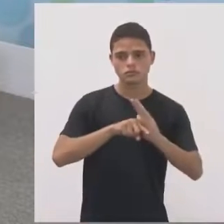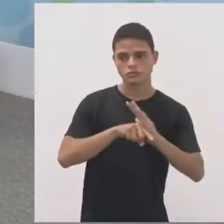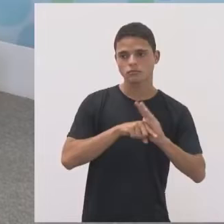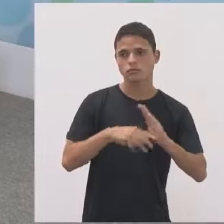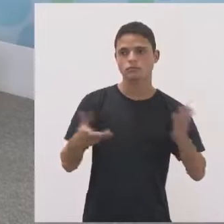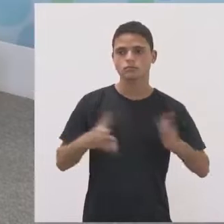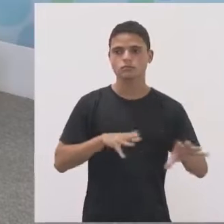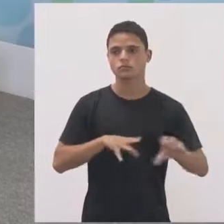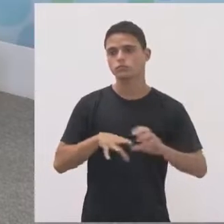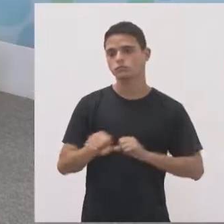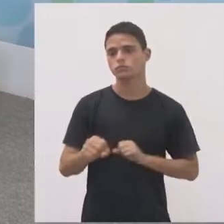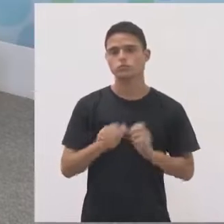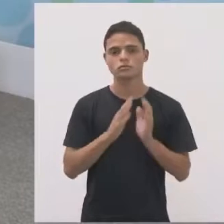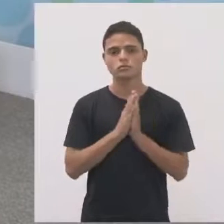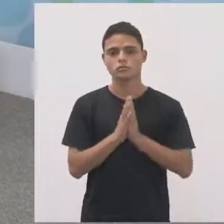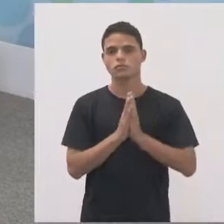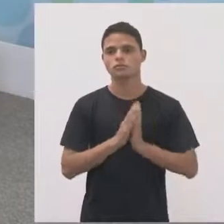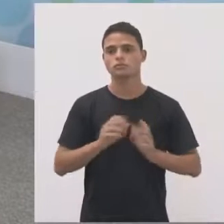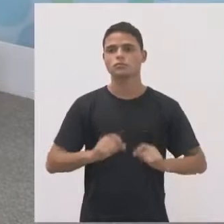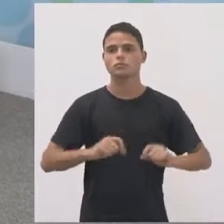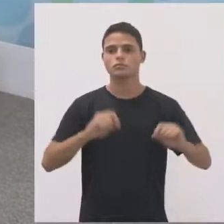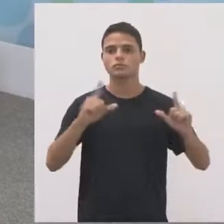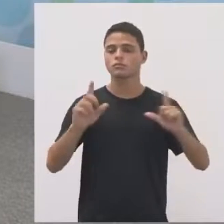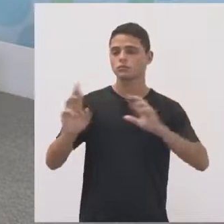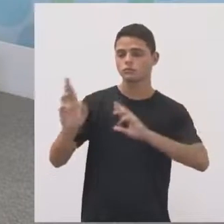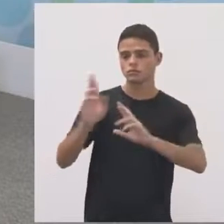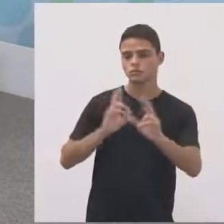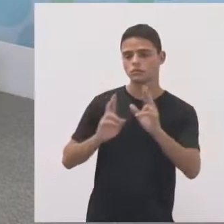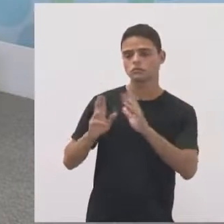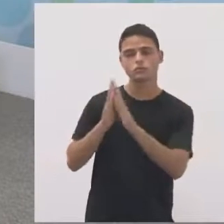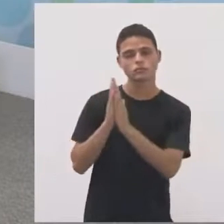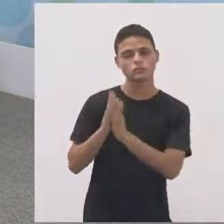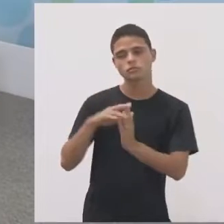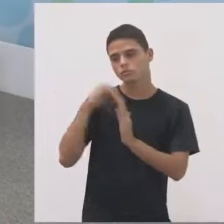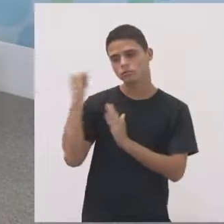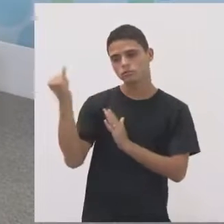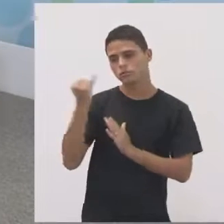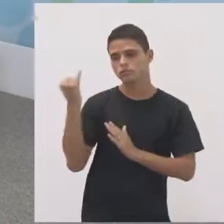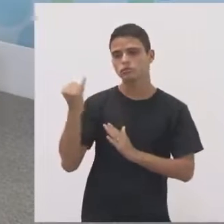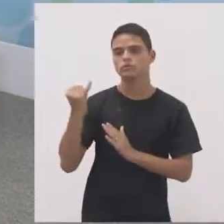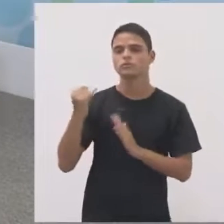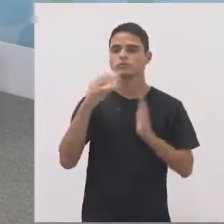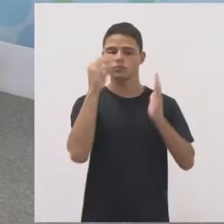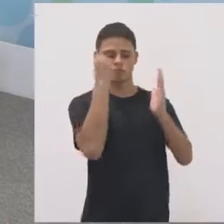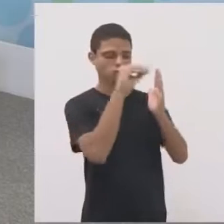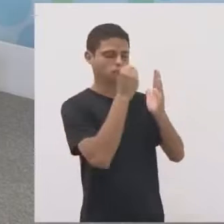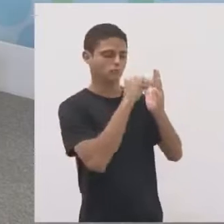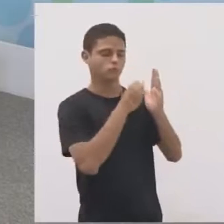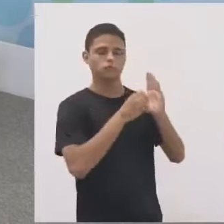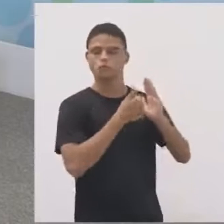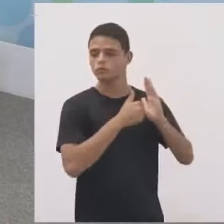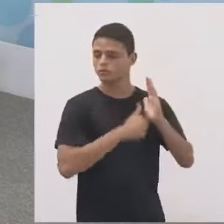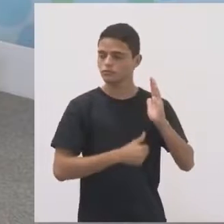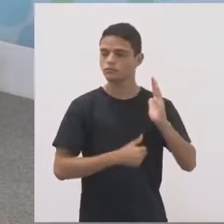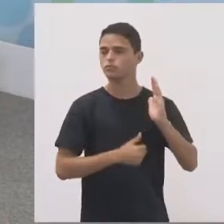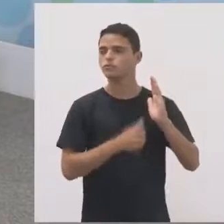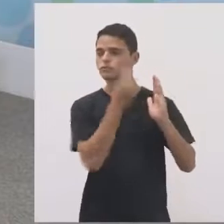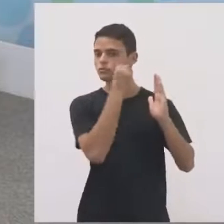dessa formação. Por favor, vocês respondam a pesquisa. É super importante que vocês respondam as pesquisas quando a gente